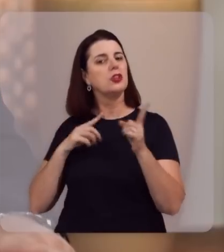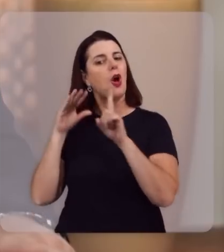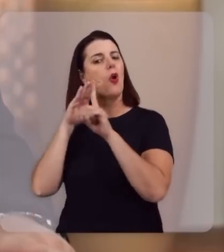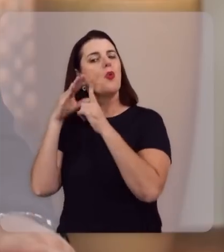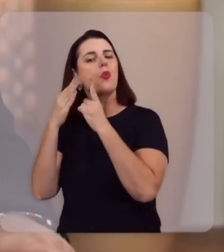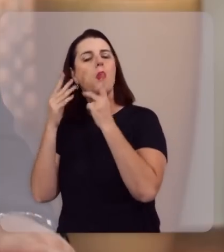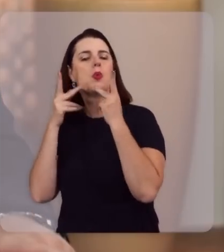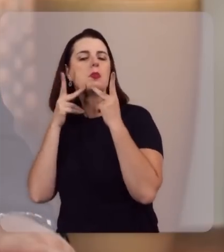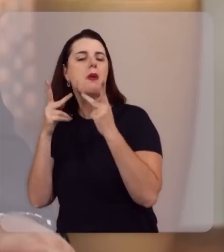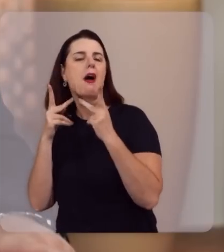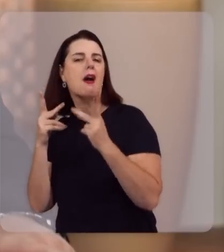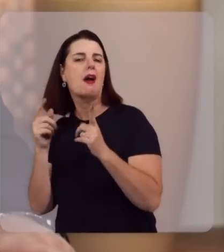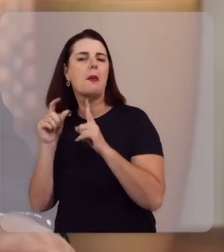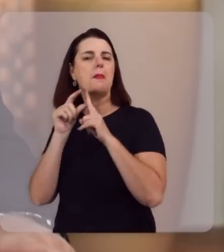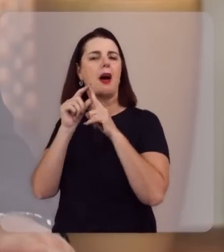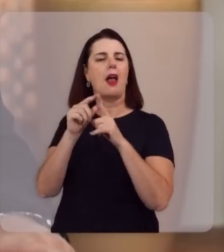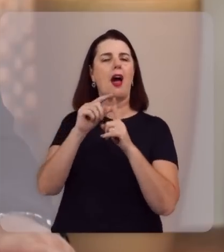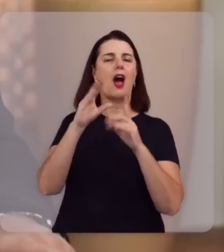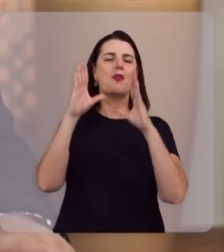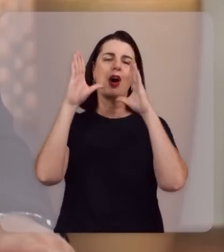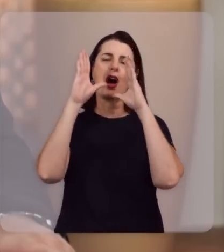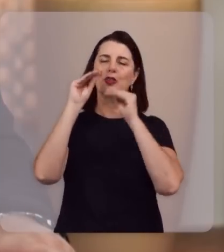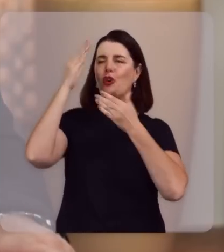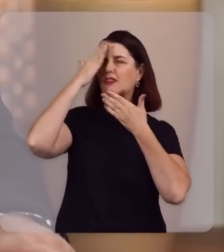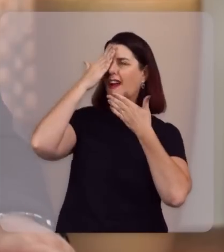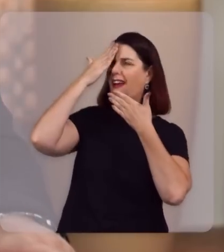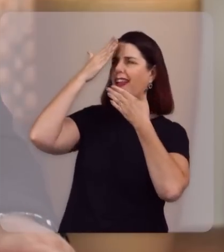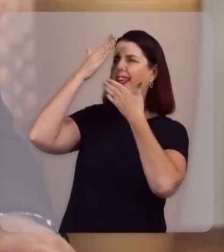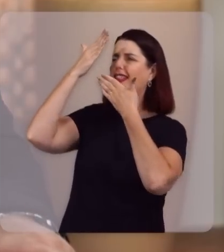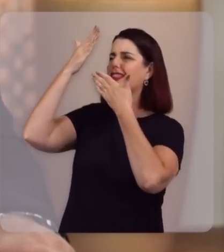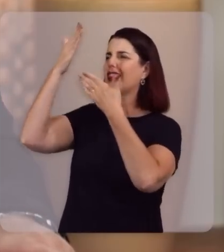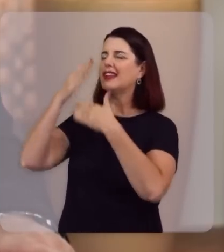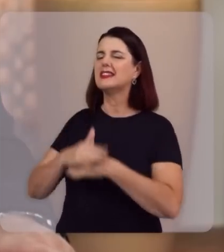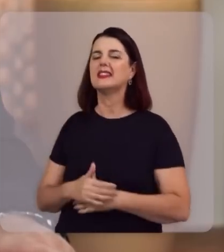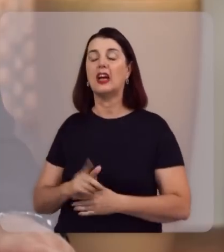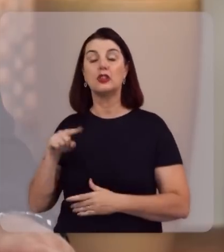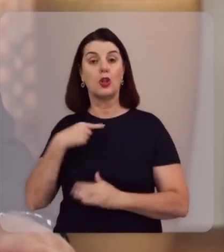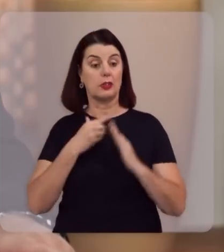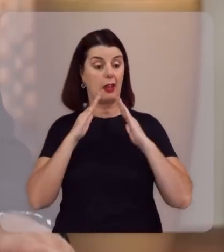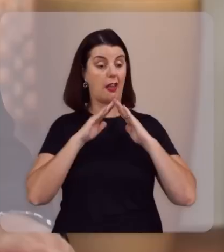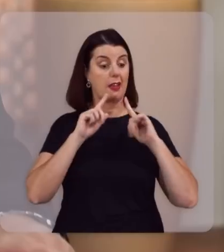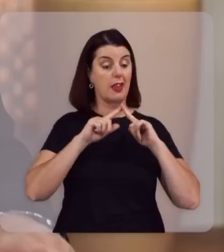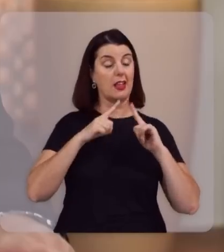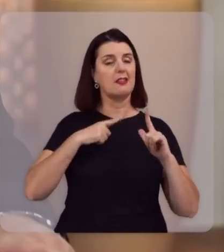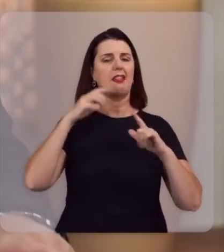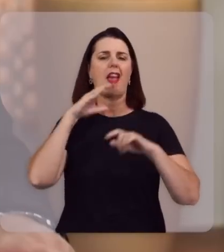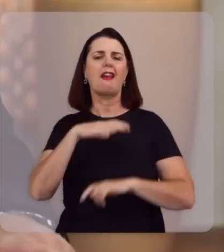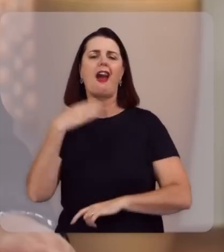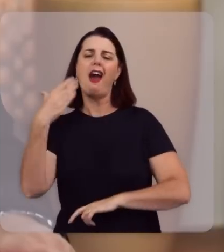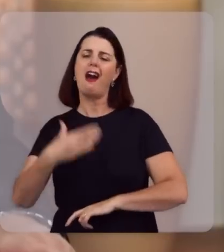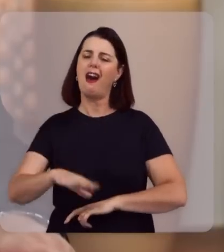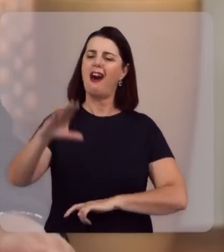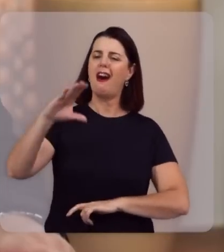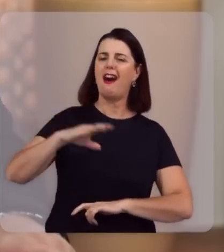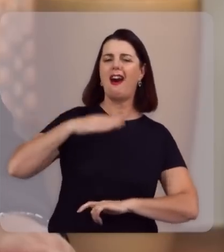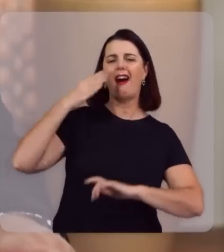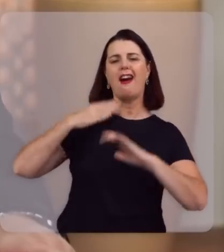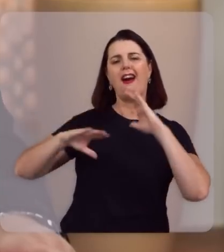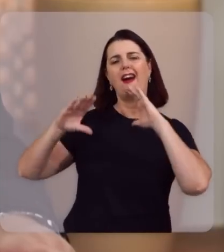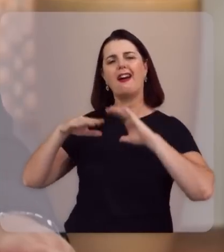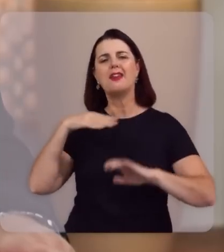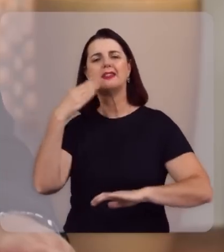a palavra de Deus era pregada e passávamos a noite agradecendo. Também em nossas igrejas temos cantatas, belas